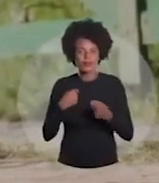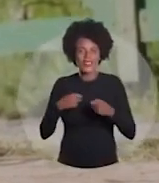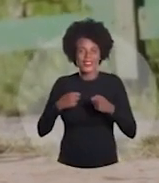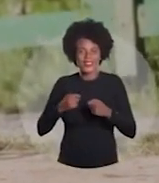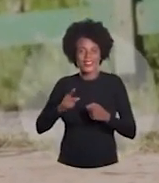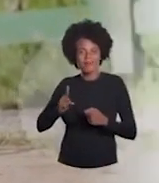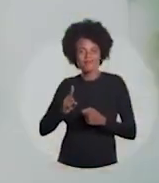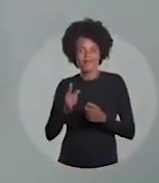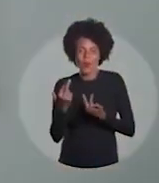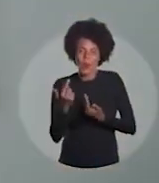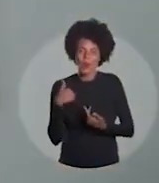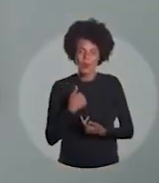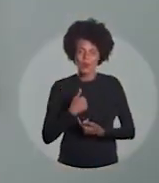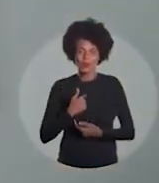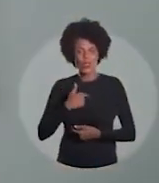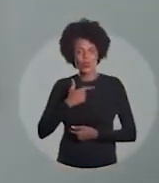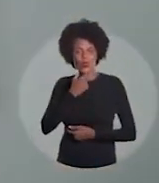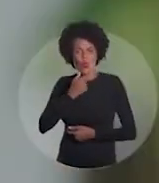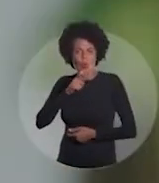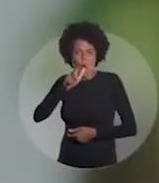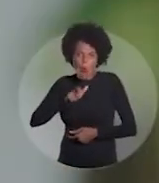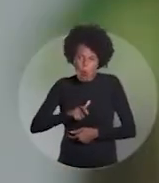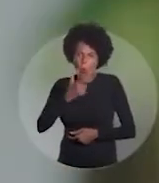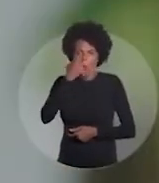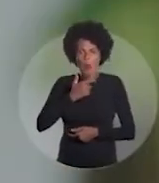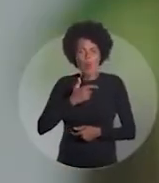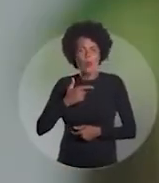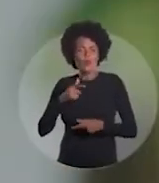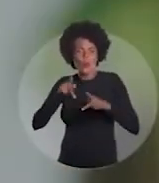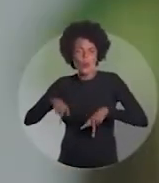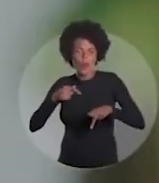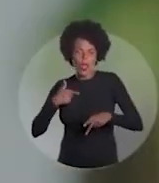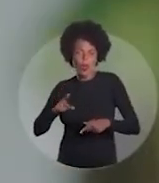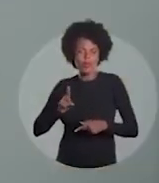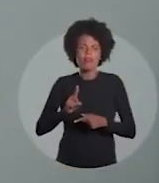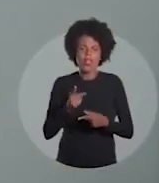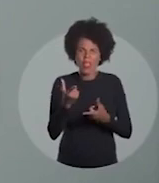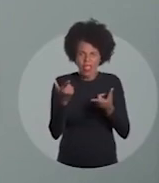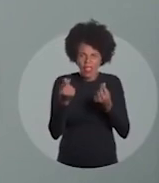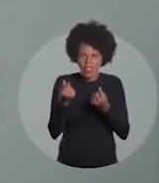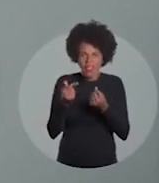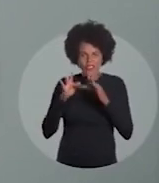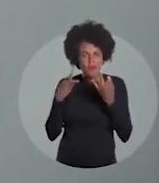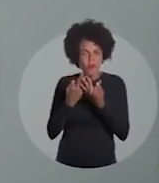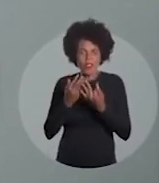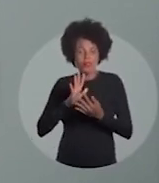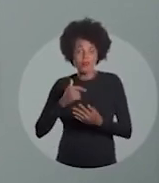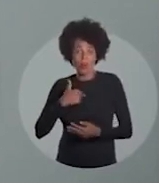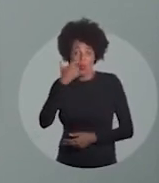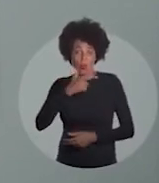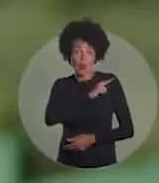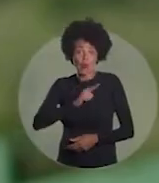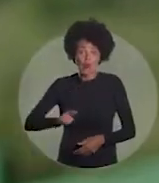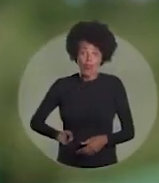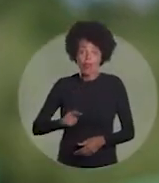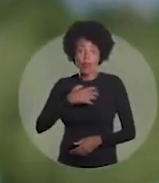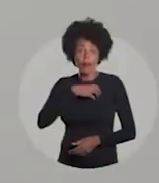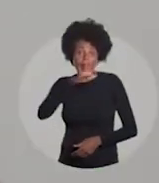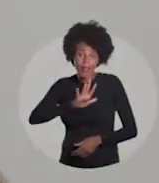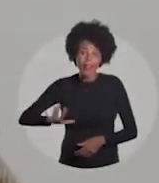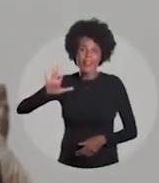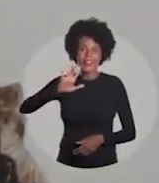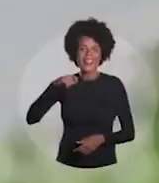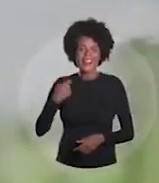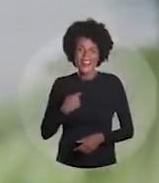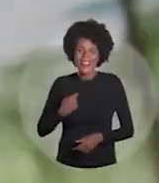um de nós. Eu sou um homem do povo. Não entrei na política por herança. Serei o governador da Bahia inteira. E quem vai